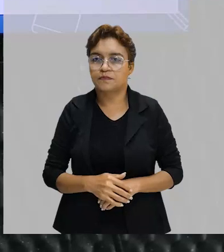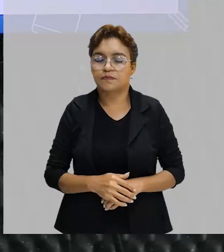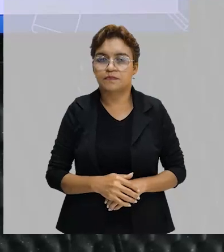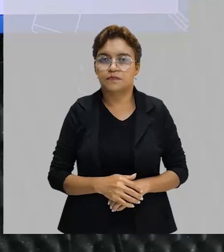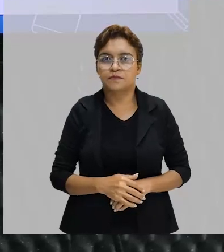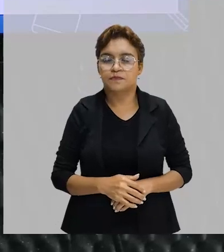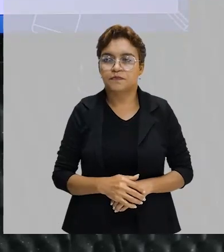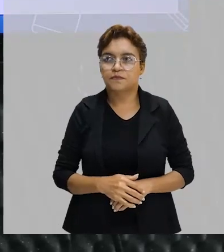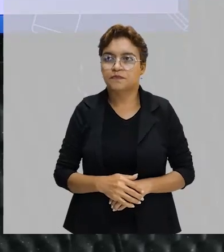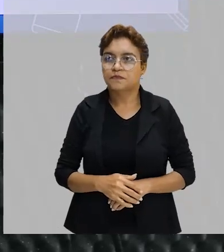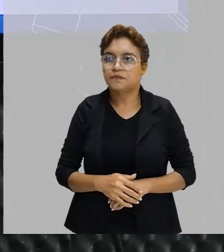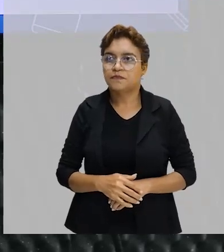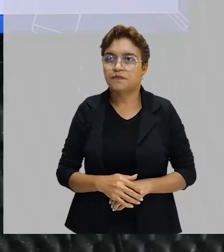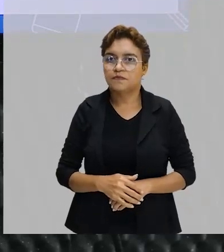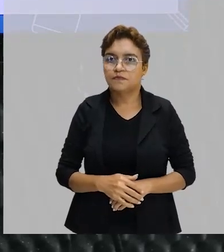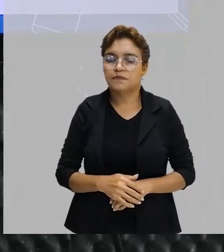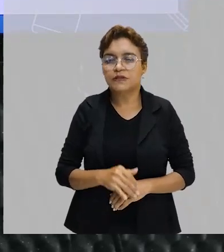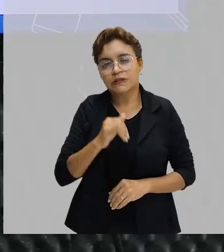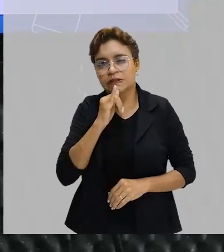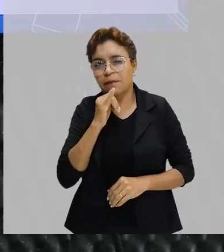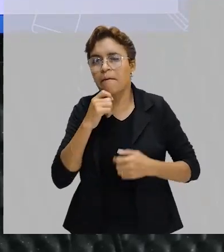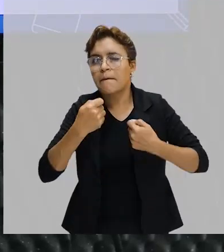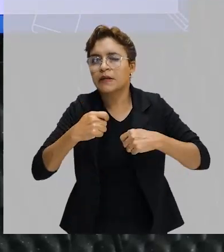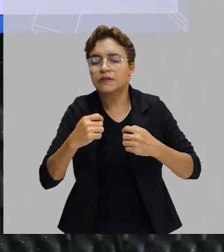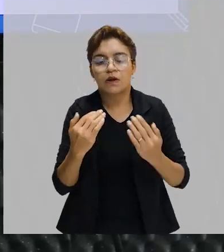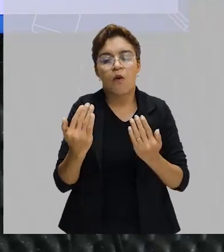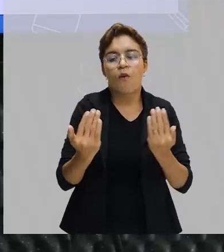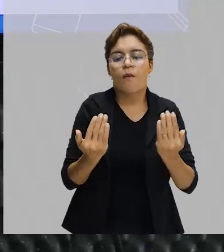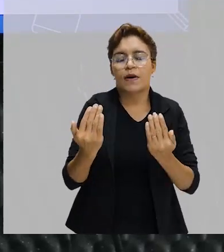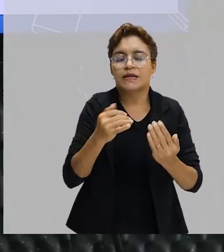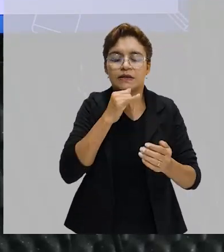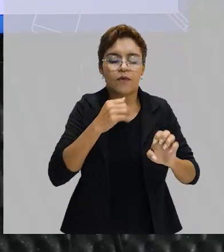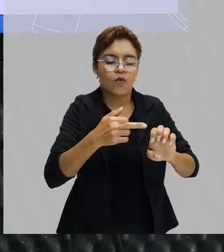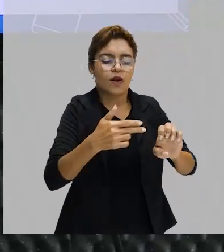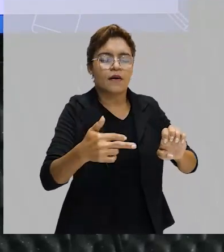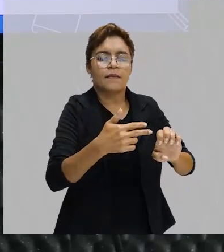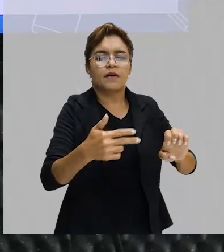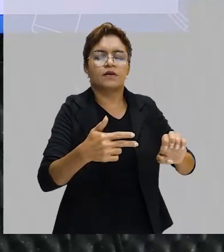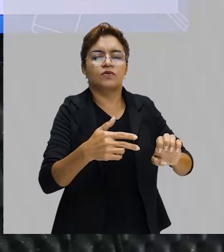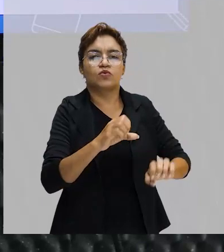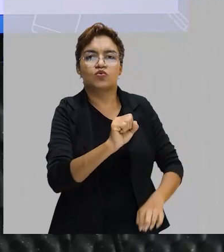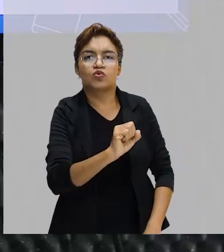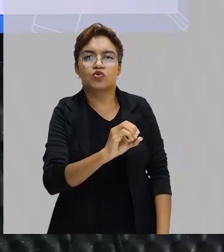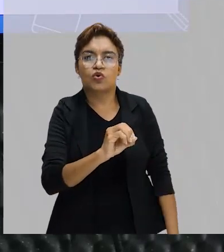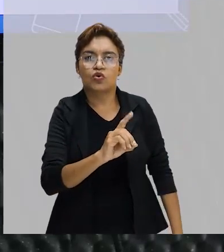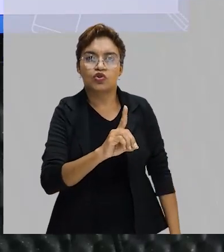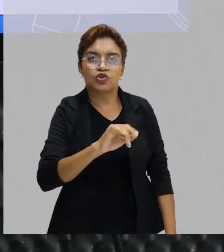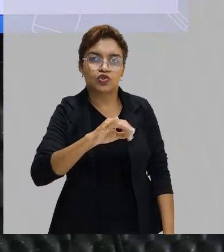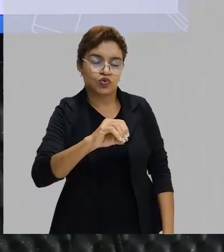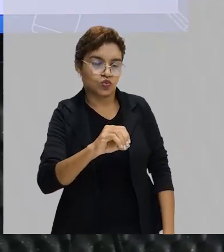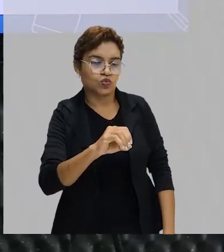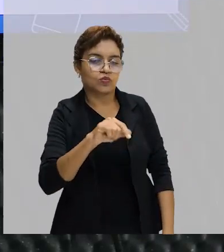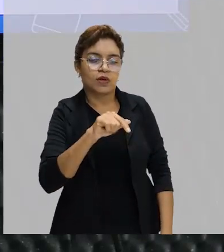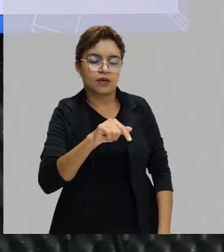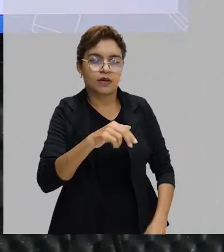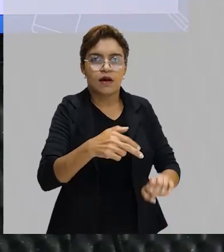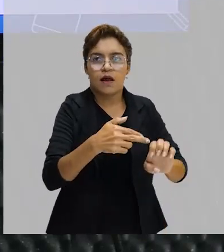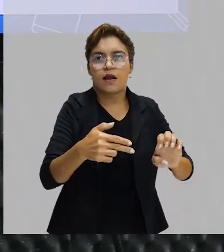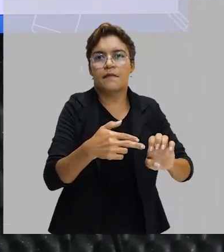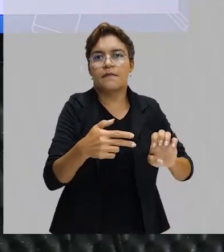né, através de comparação, poxa, esse elemento aqui é o elemento sódio, certo? Não é o